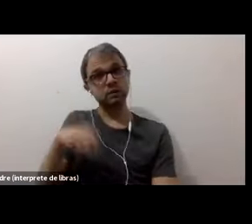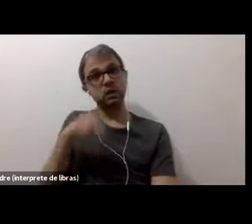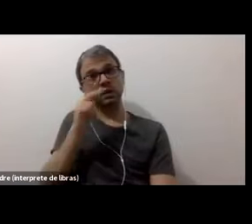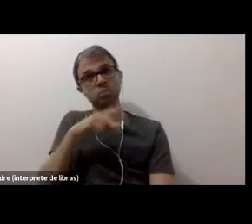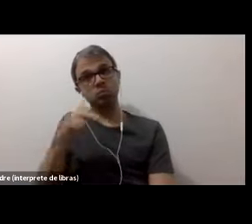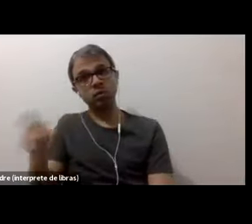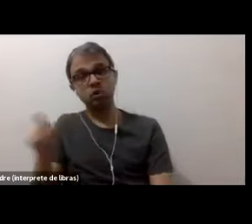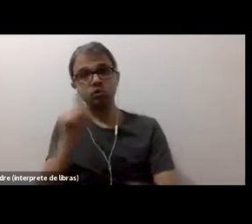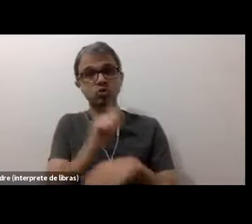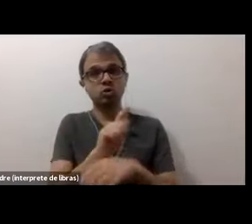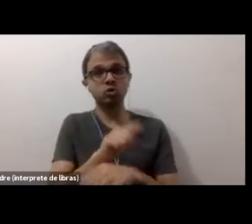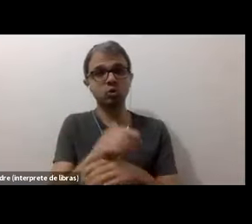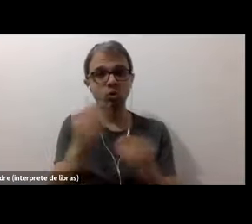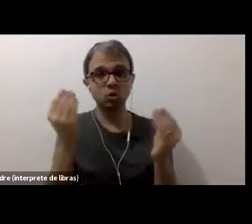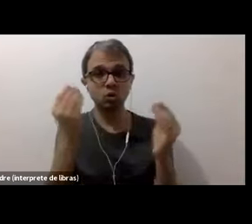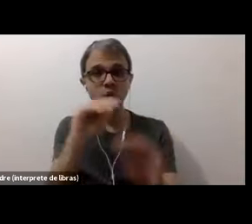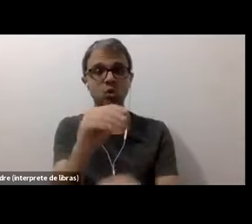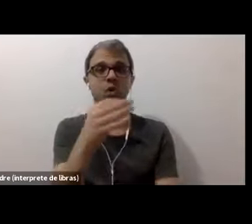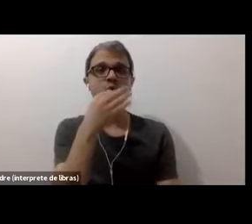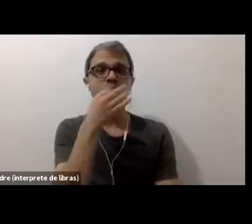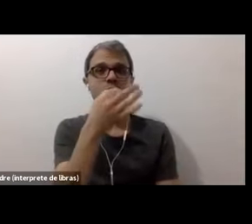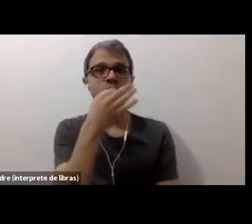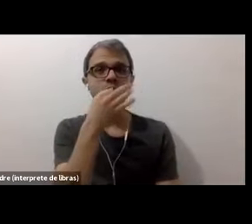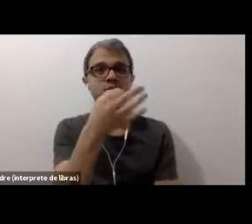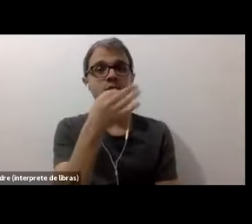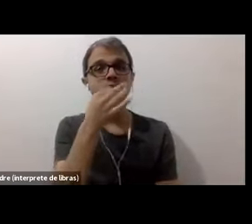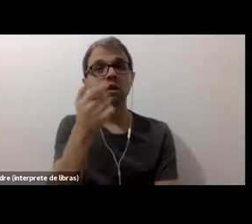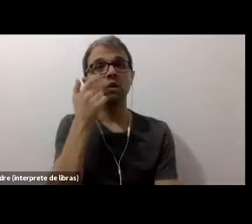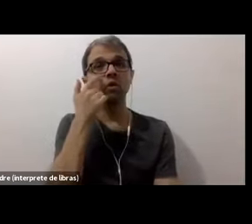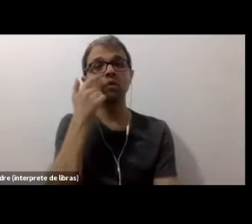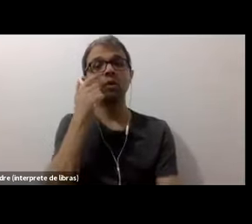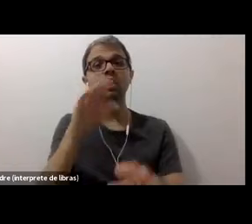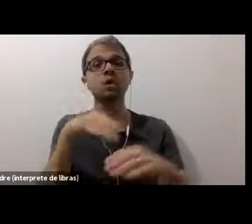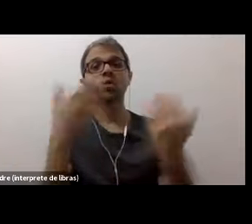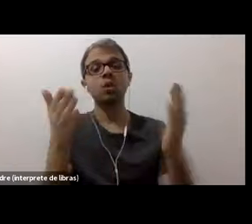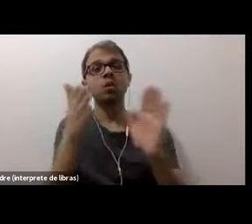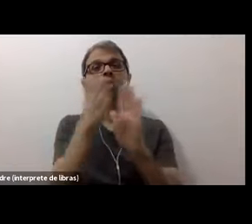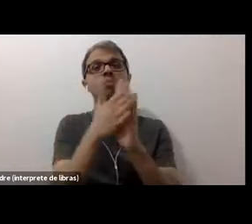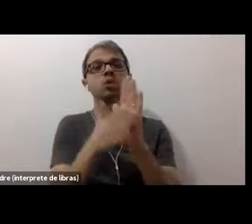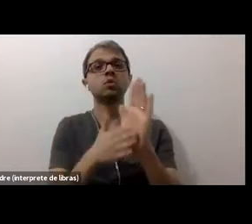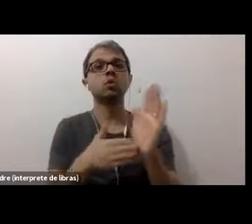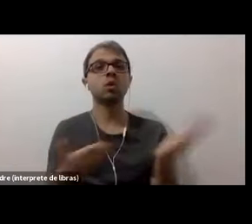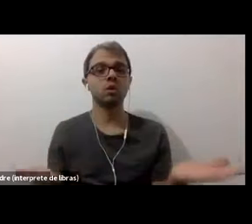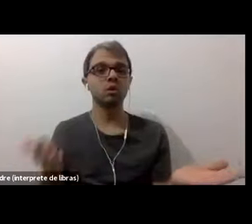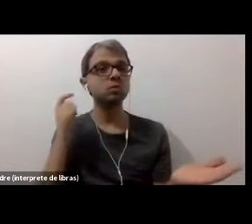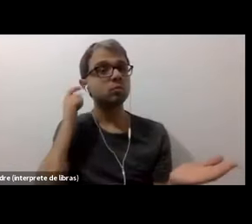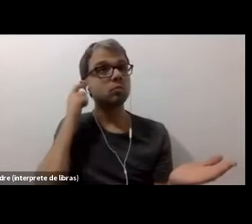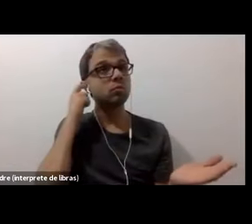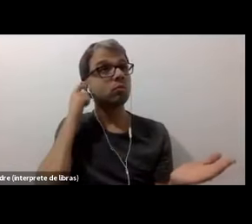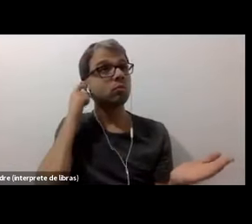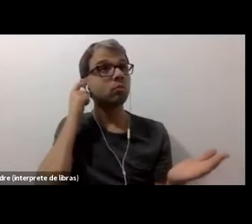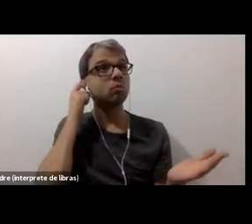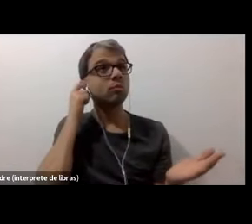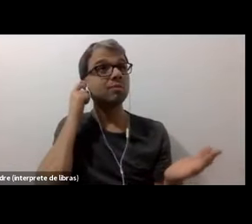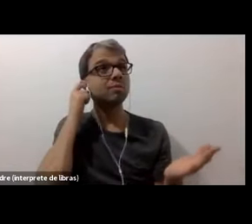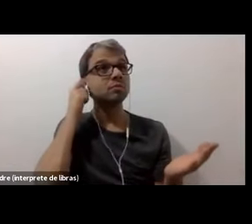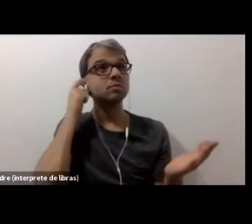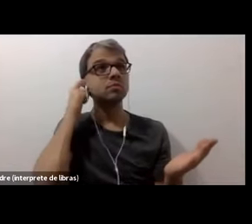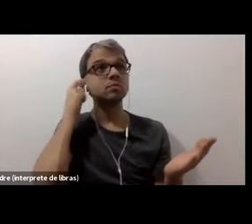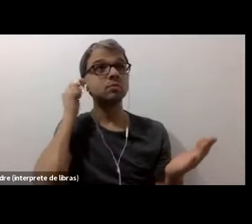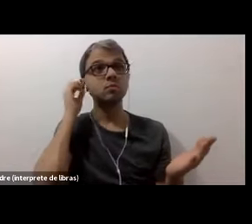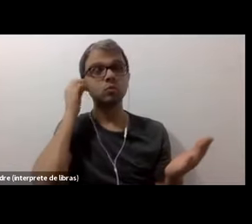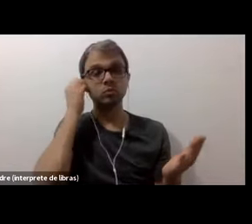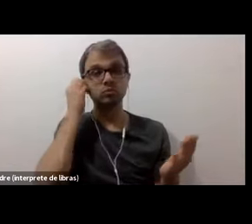sobre aquele protocolo que estava sendo sugerido. Isso foi muito debatido na rede,